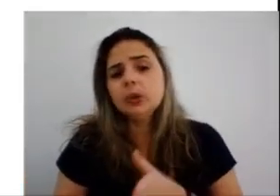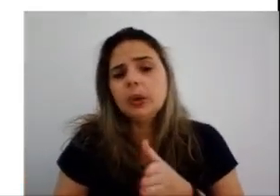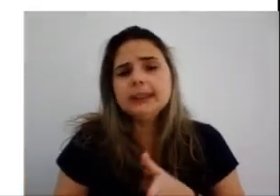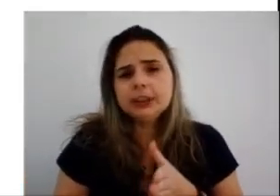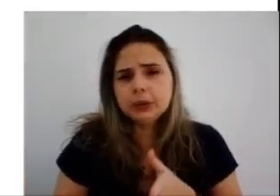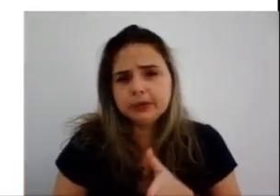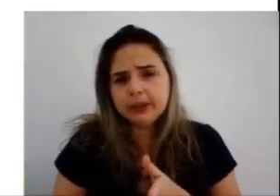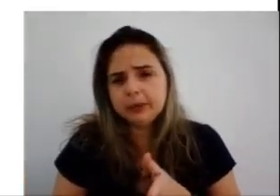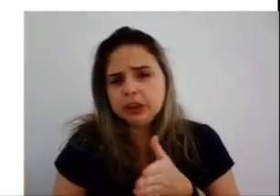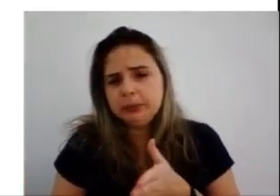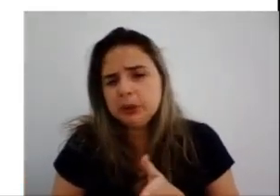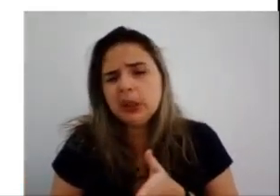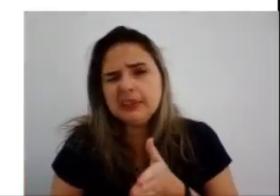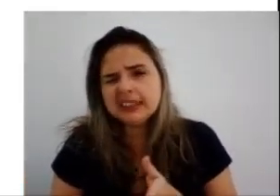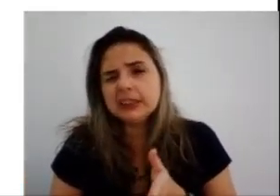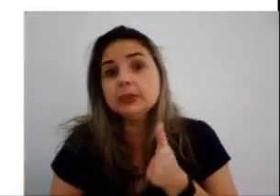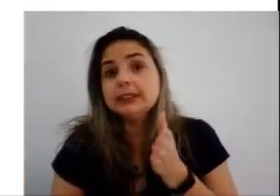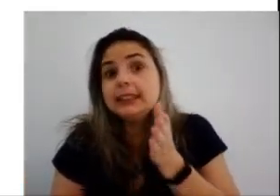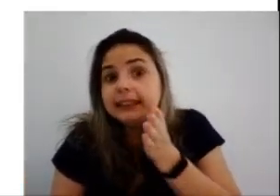em